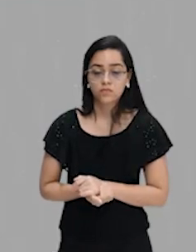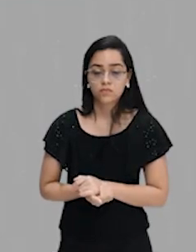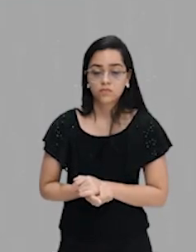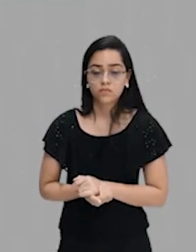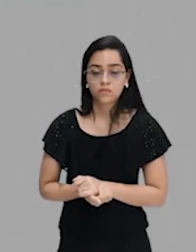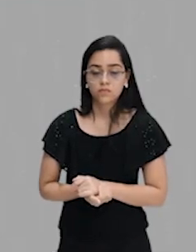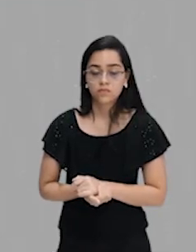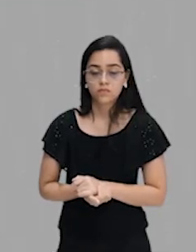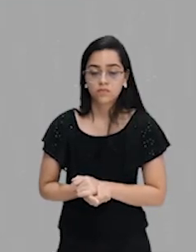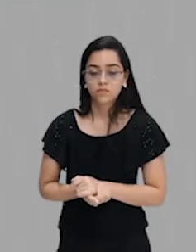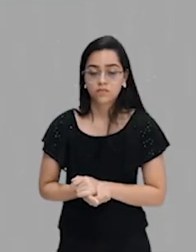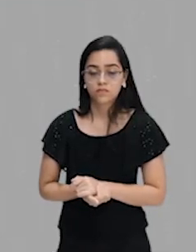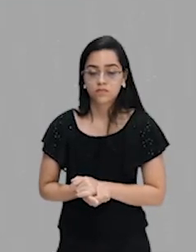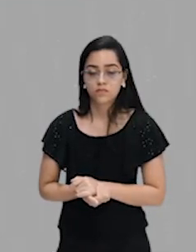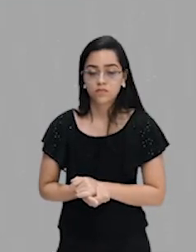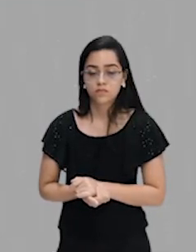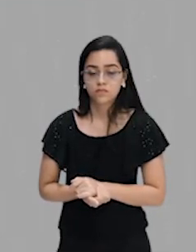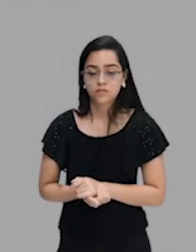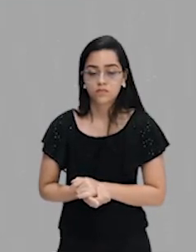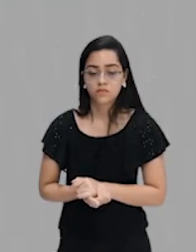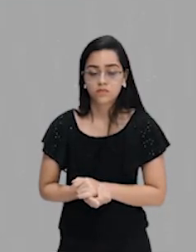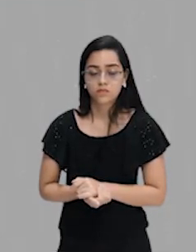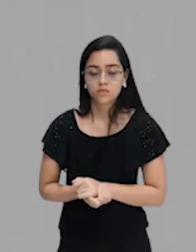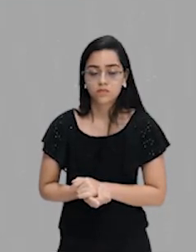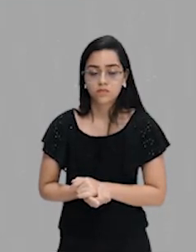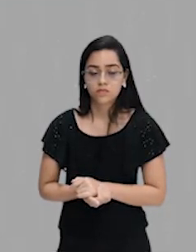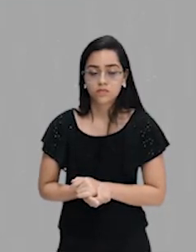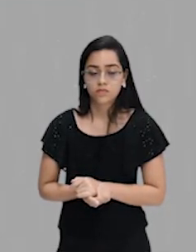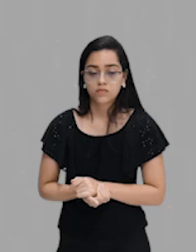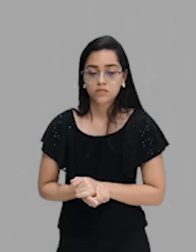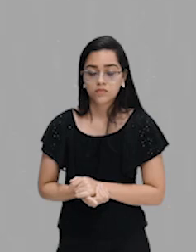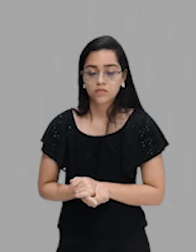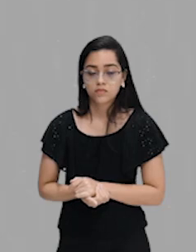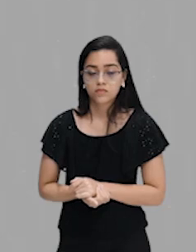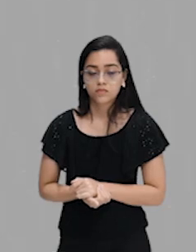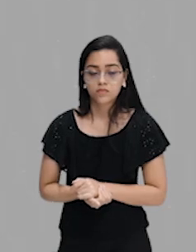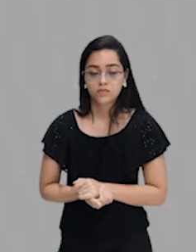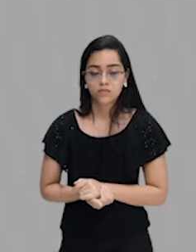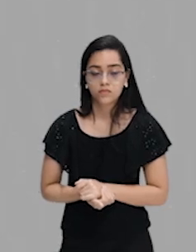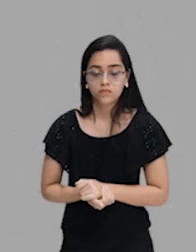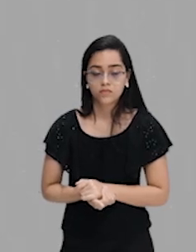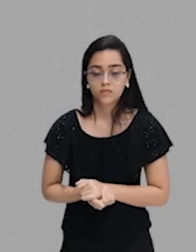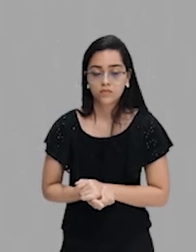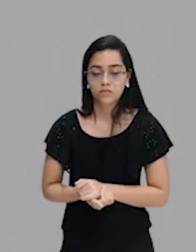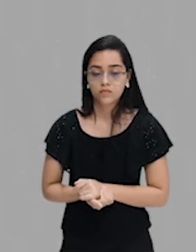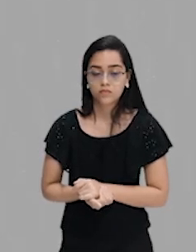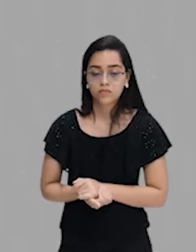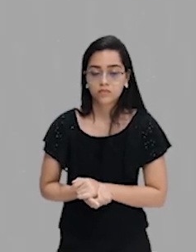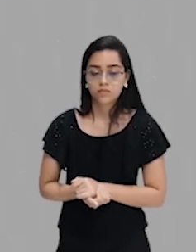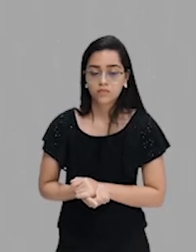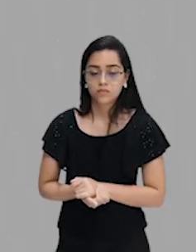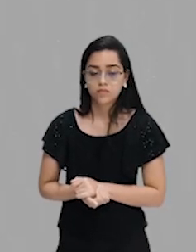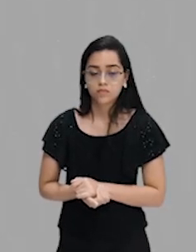Ou também chamado de meridiana, certo? A linha leste obtida, certo?